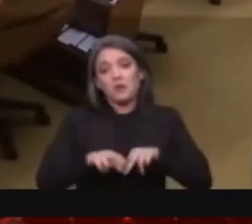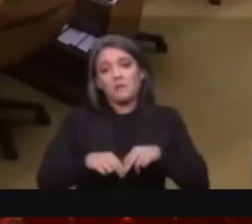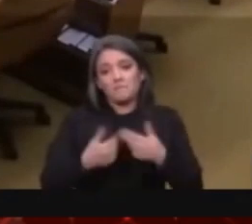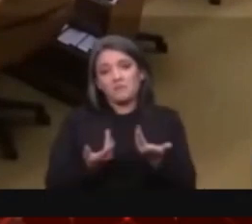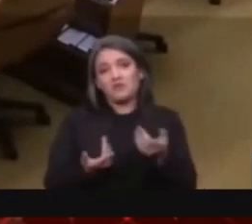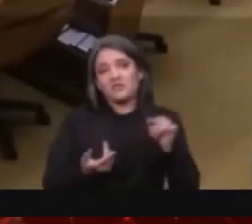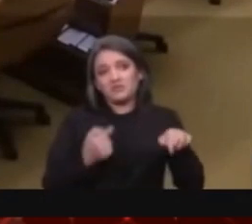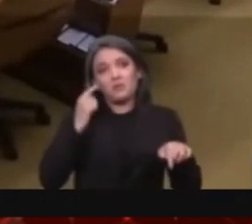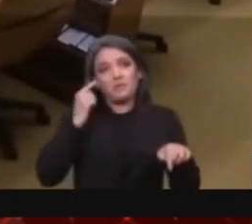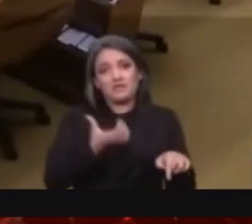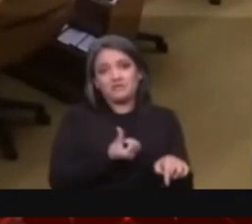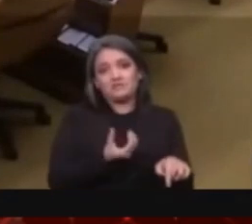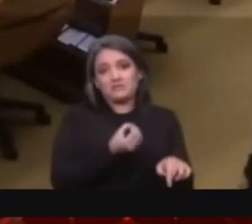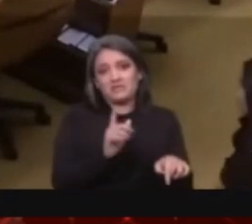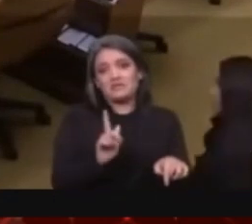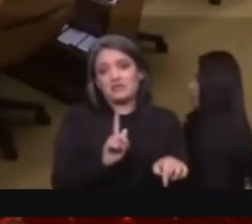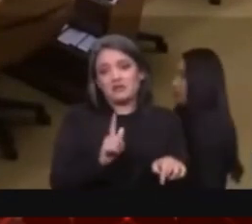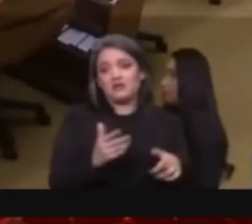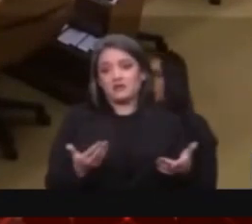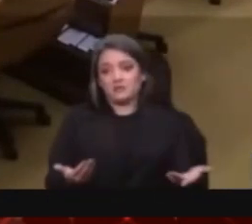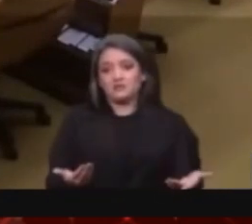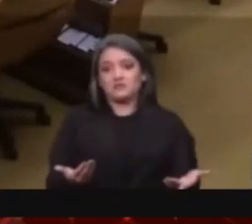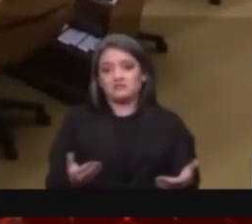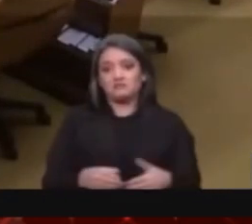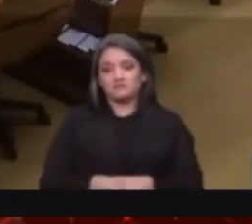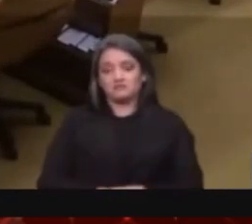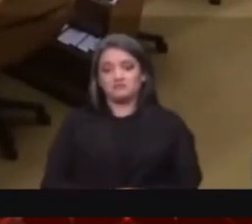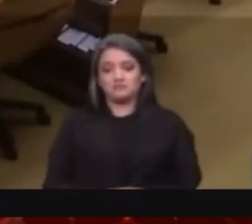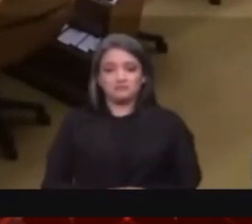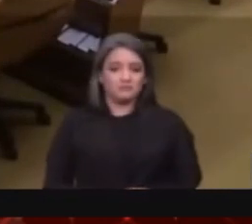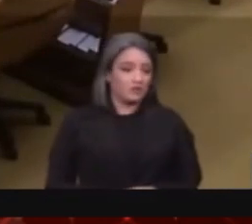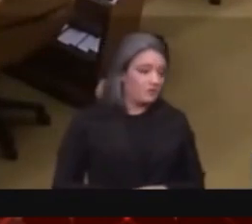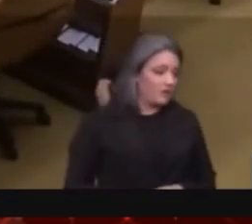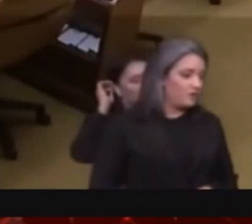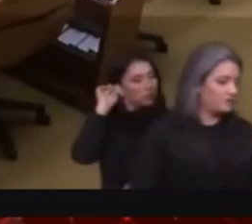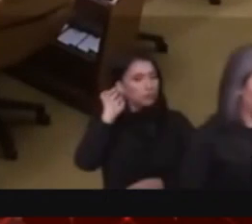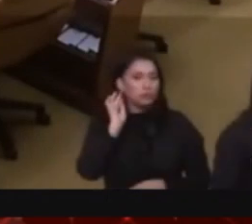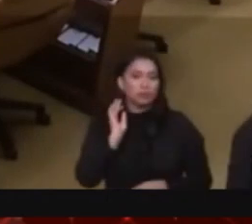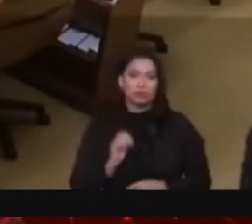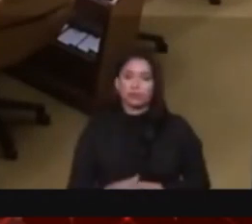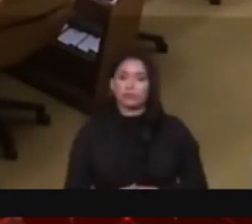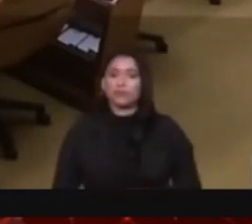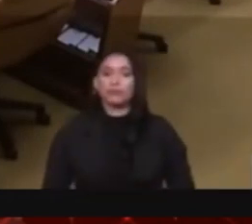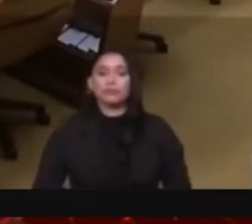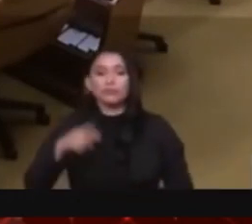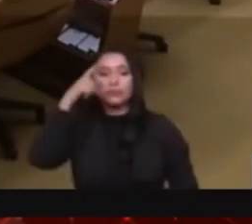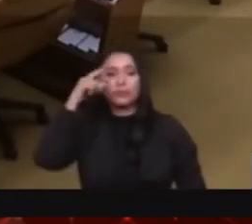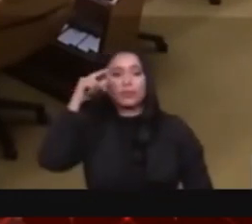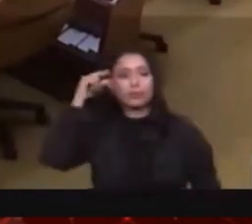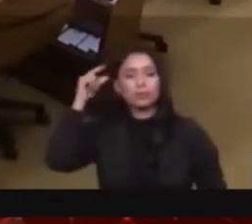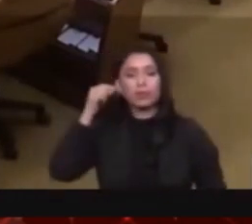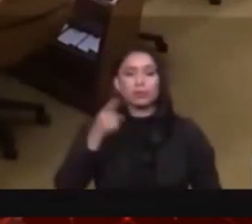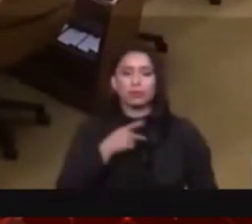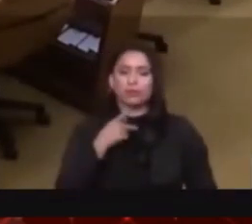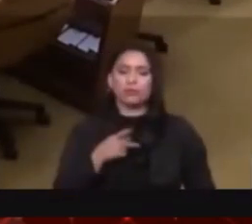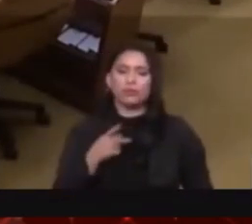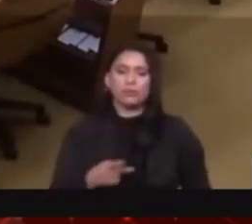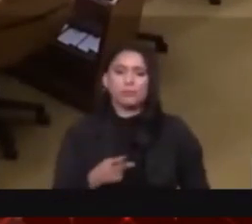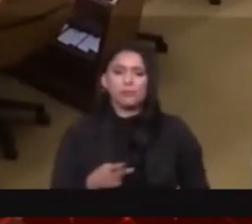60 gramas. Ministro Gilmar, presidente, se me permite. Na sessão, quando começamos o